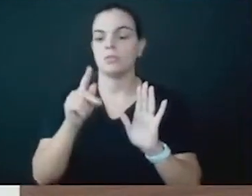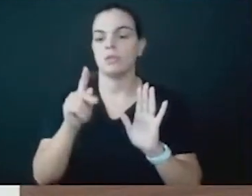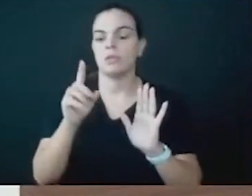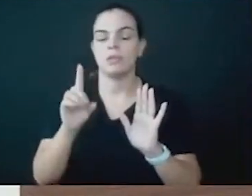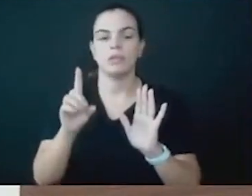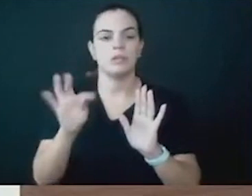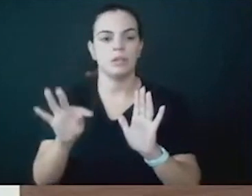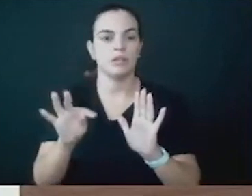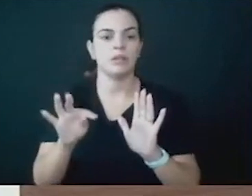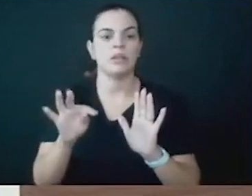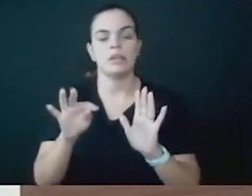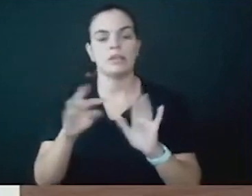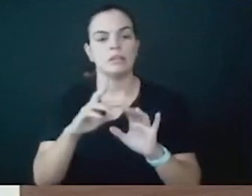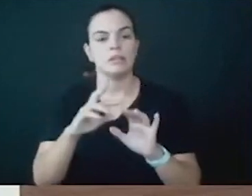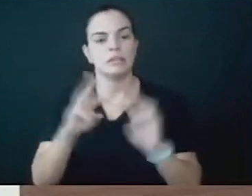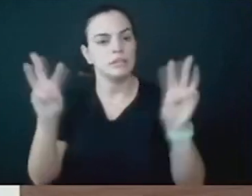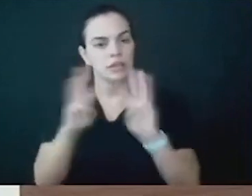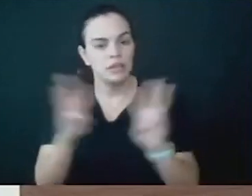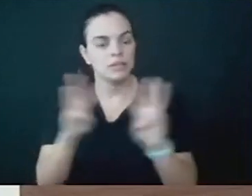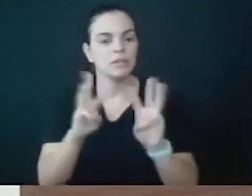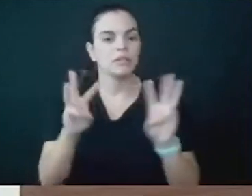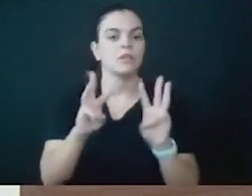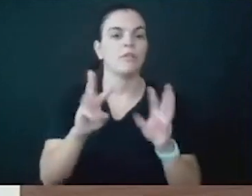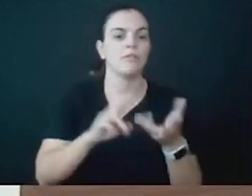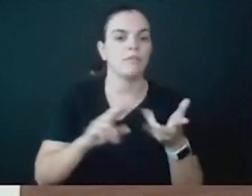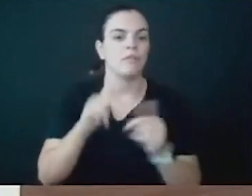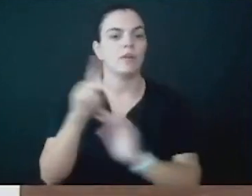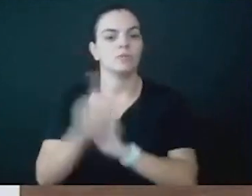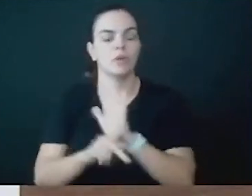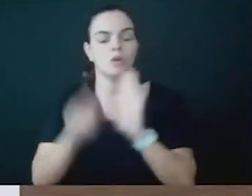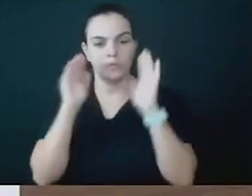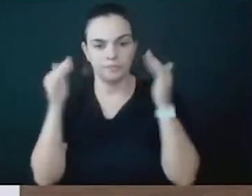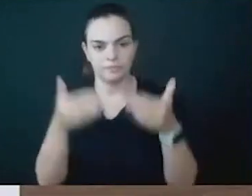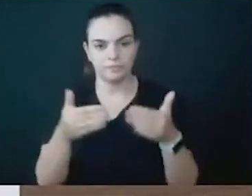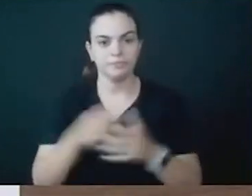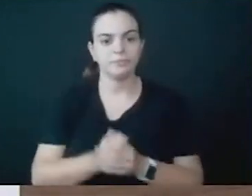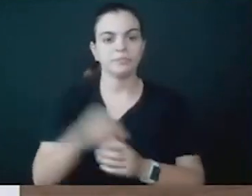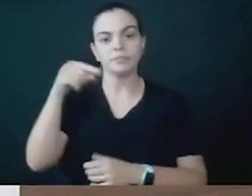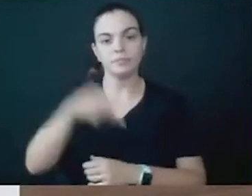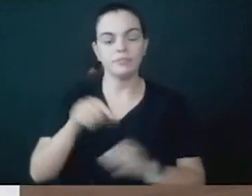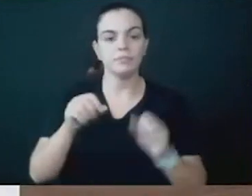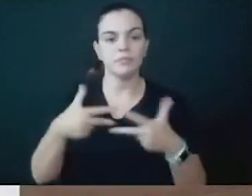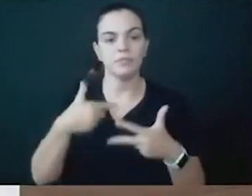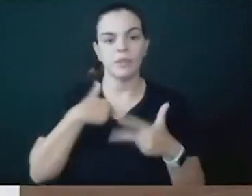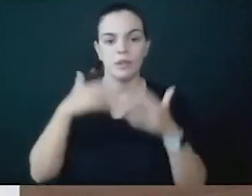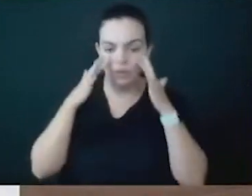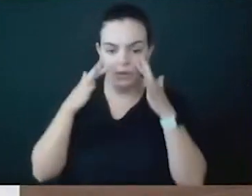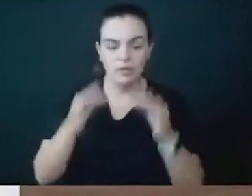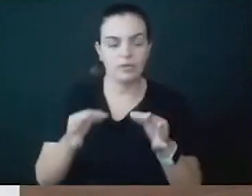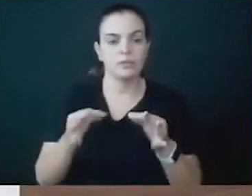outros projetos nesse sentido. E aqui na Câmara eu tenho um interesse especial pela área de ciência e tecnologia e gostaria de saber se